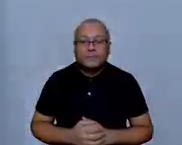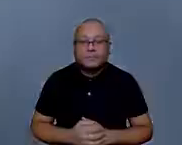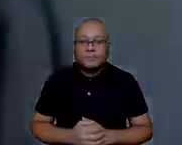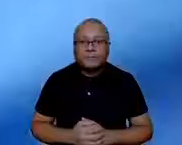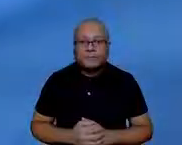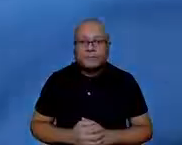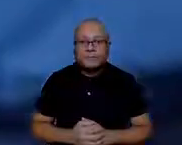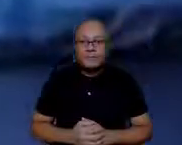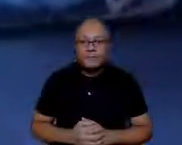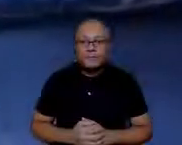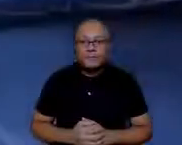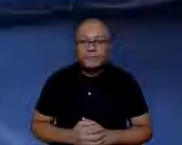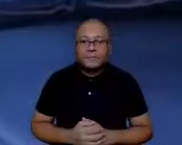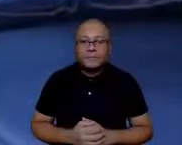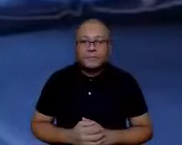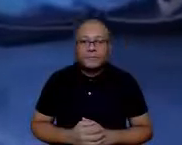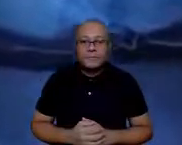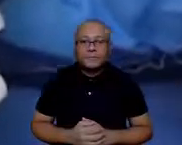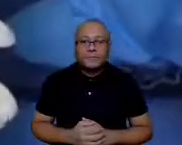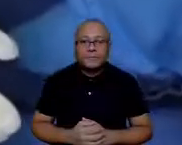Aí.